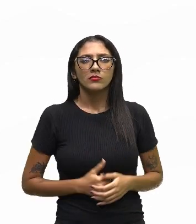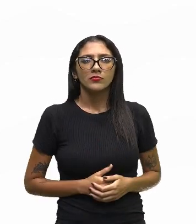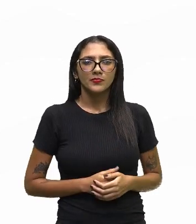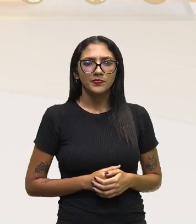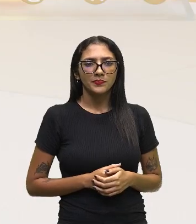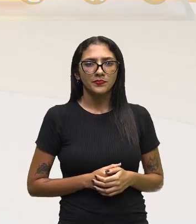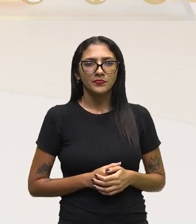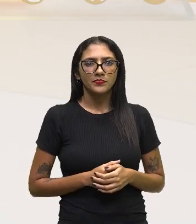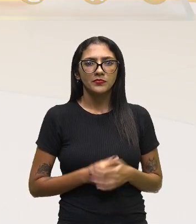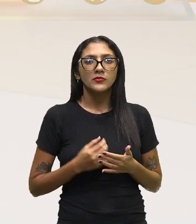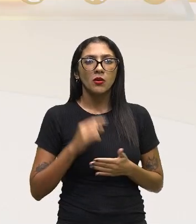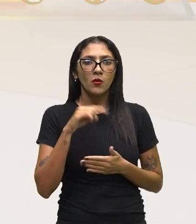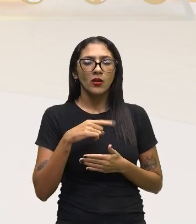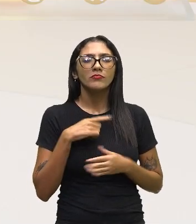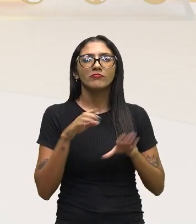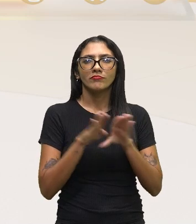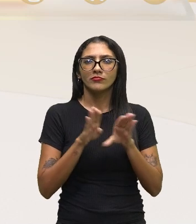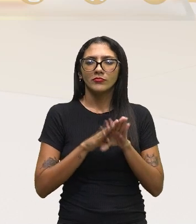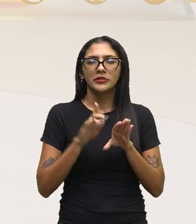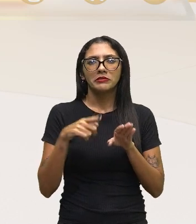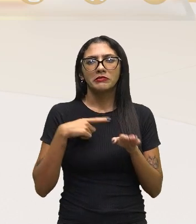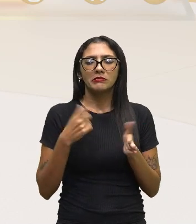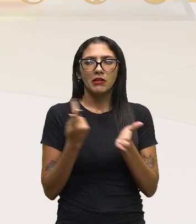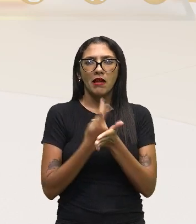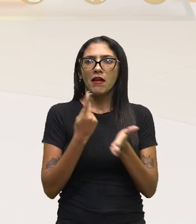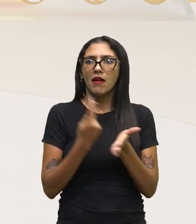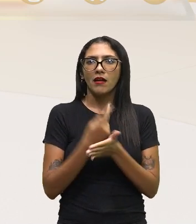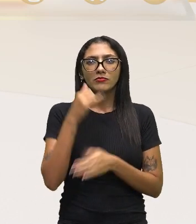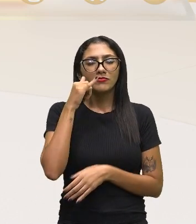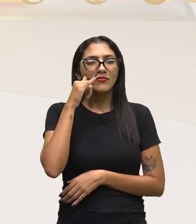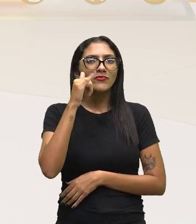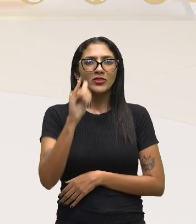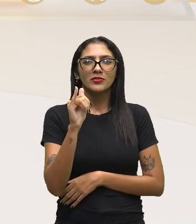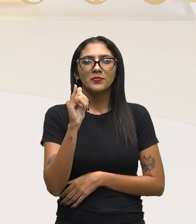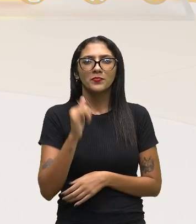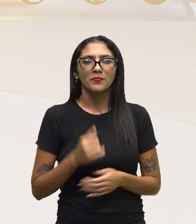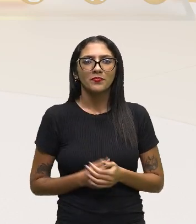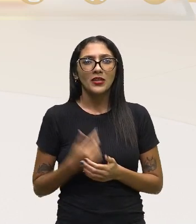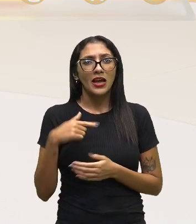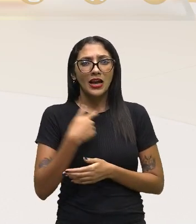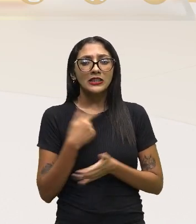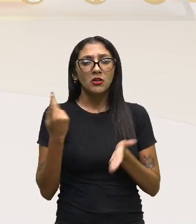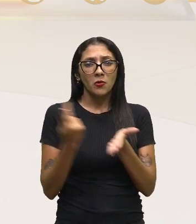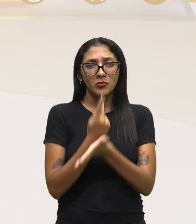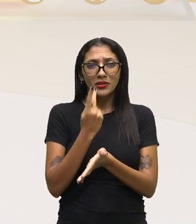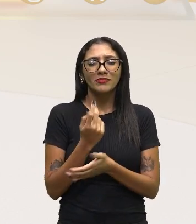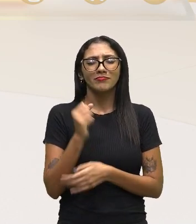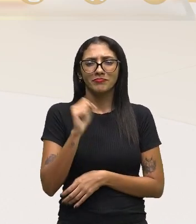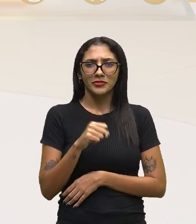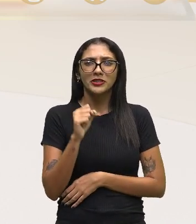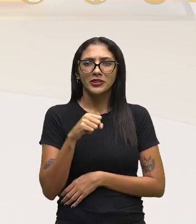Então esse também é um erro, né, que a gente não pode cometer. A gente comete, é claro que a